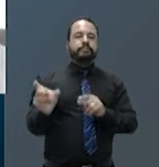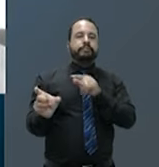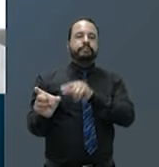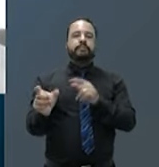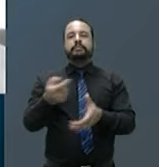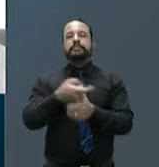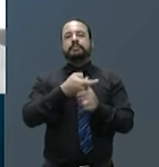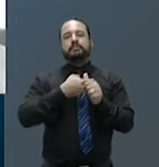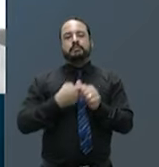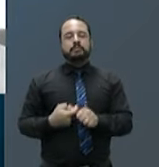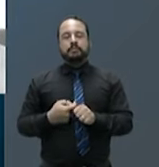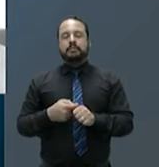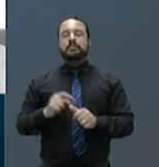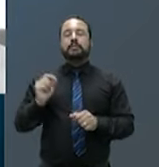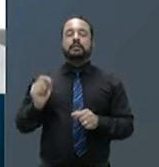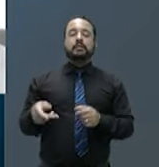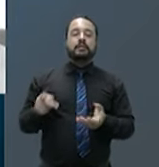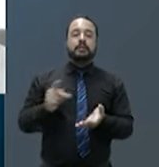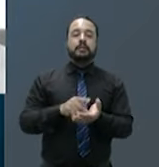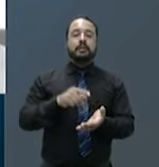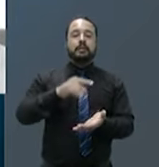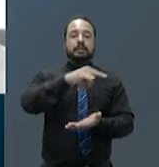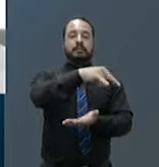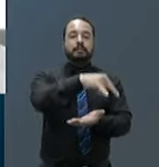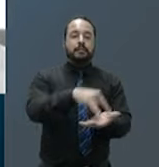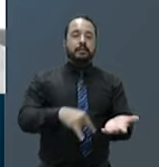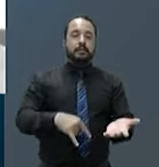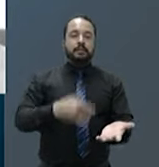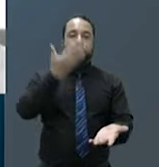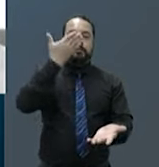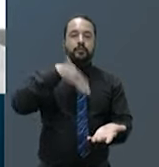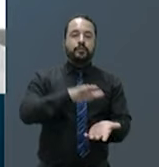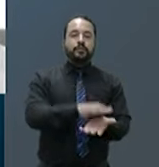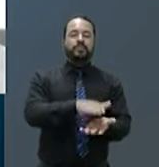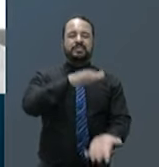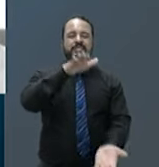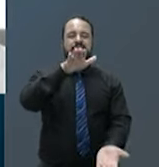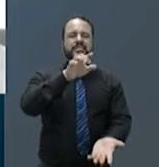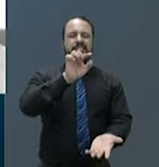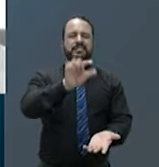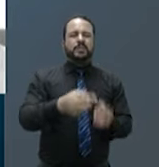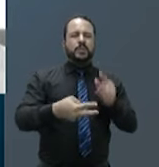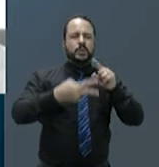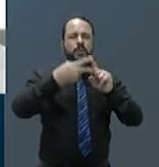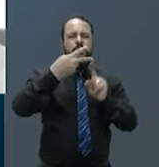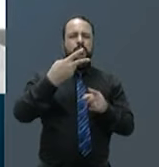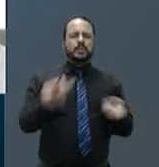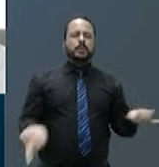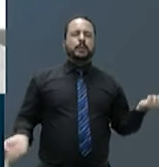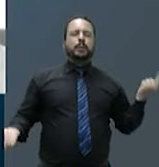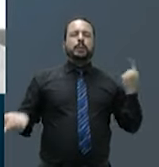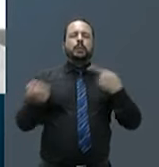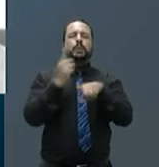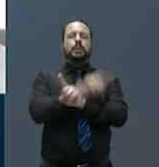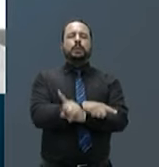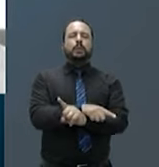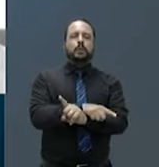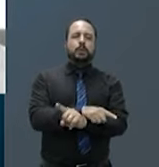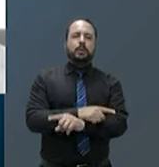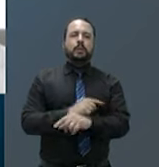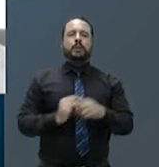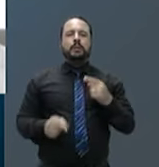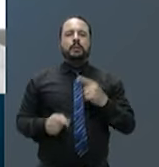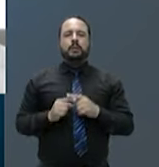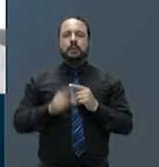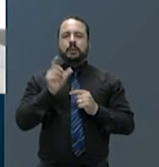A realidade é que nos autos há dois elementos incontroversos que não demandam o revolvimento